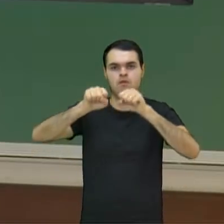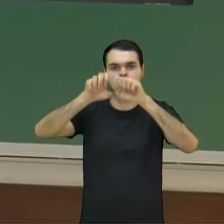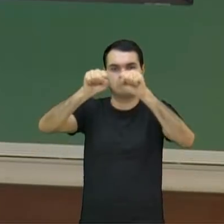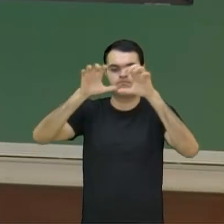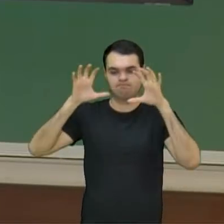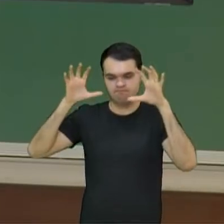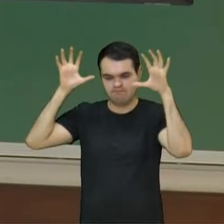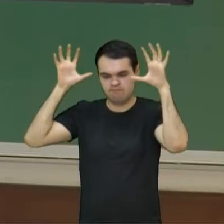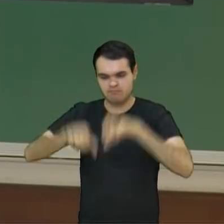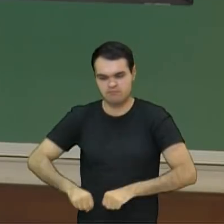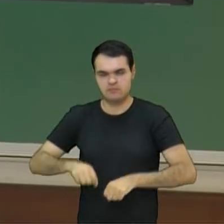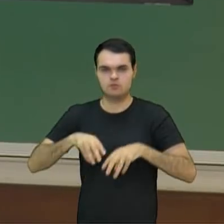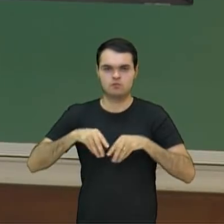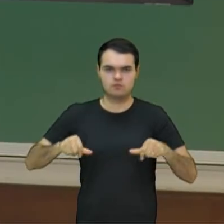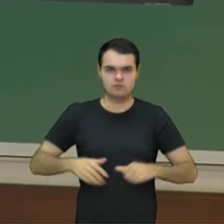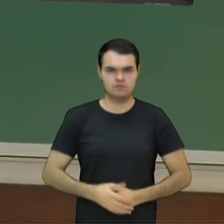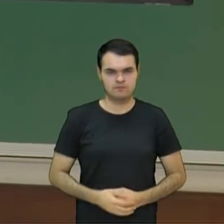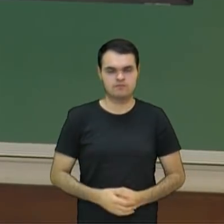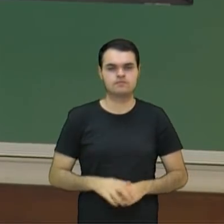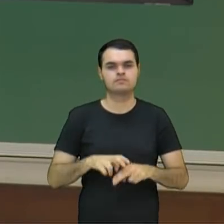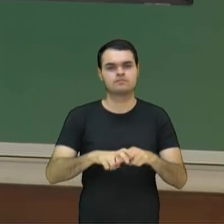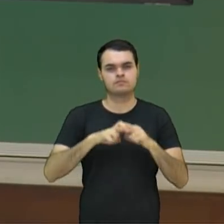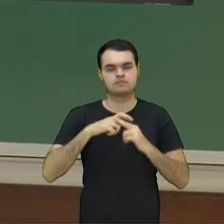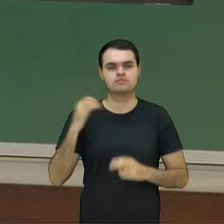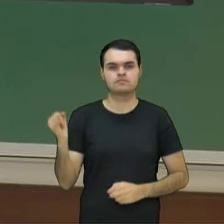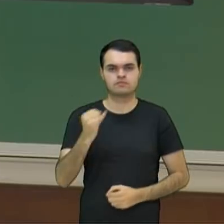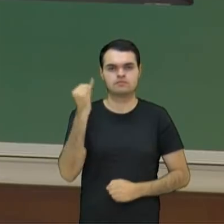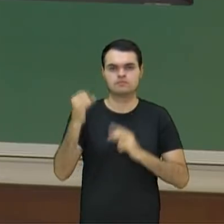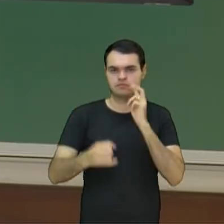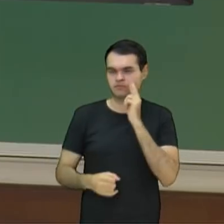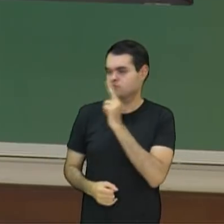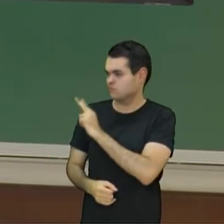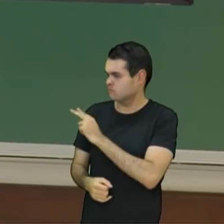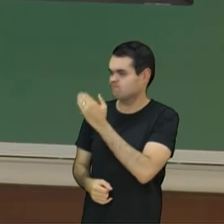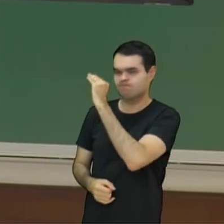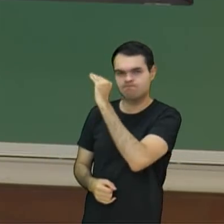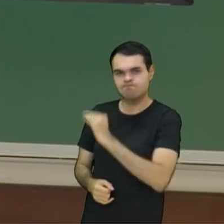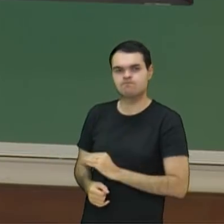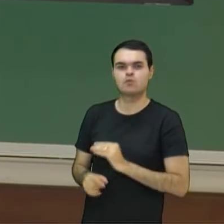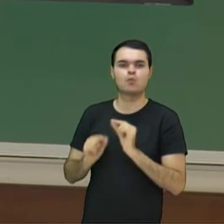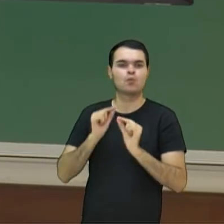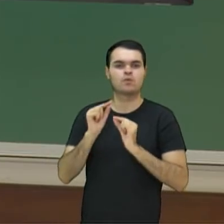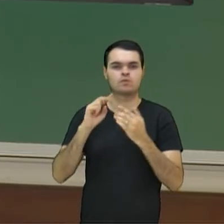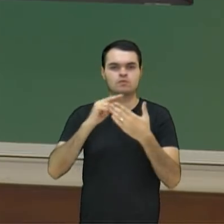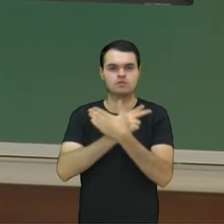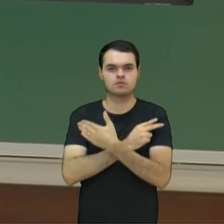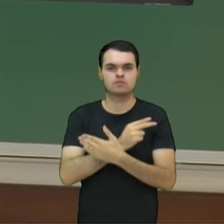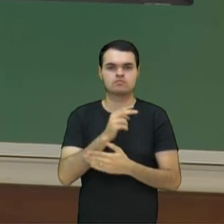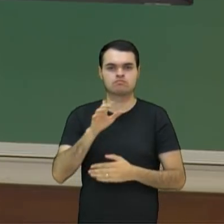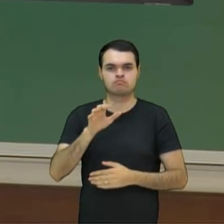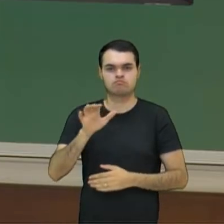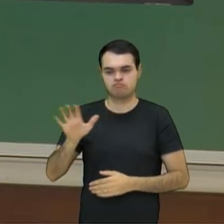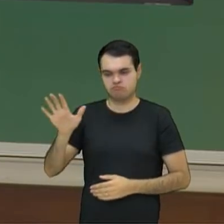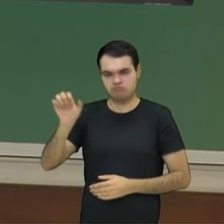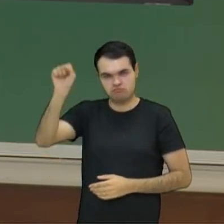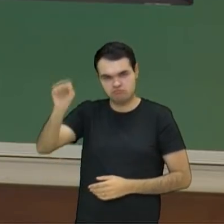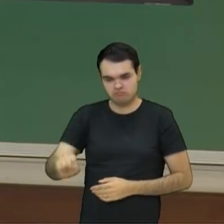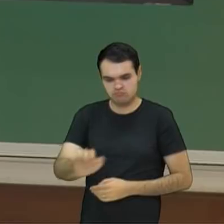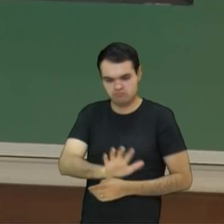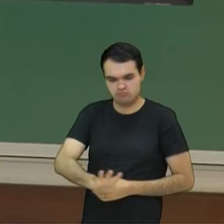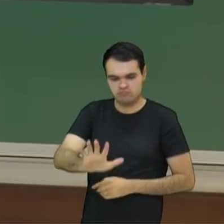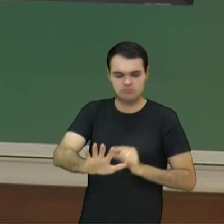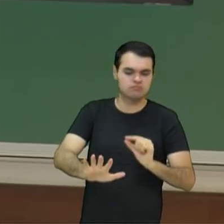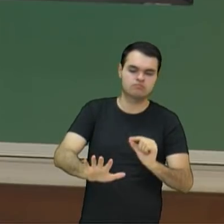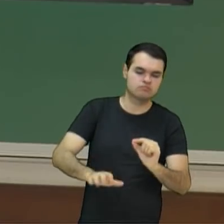tomou posse daquelas terras. Então, por isso a importância da gente rever aqui o que aconteceu na região Sudeste. Mas eles não pararam